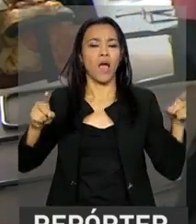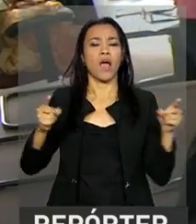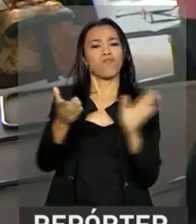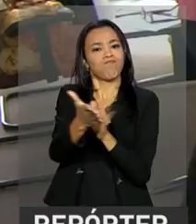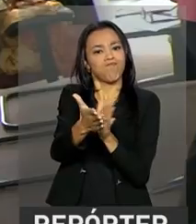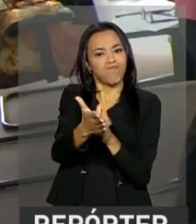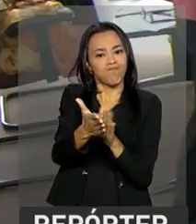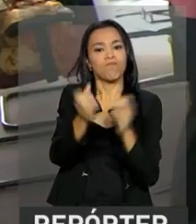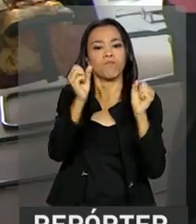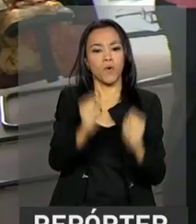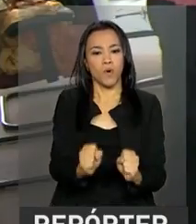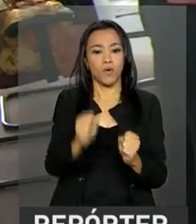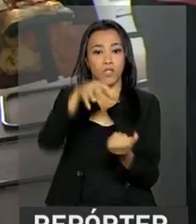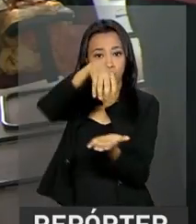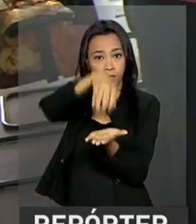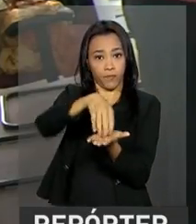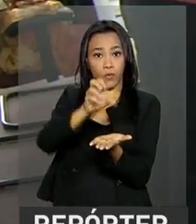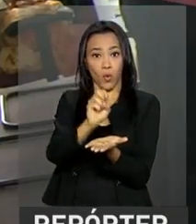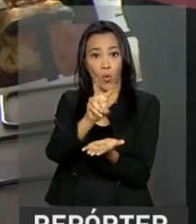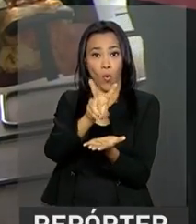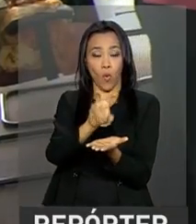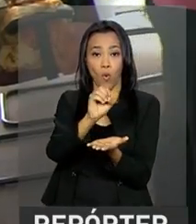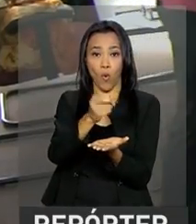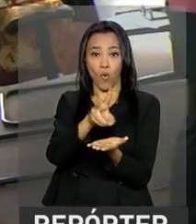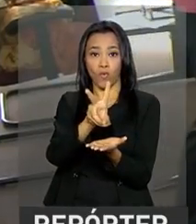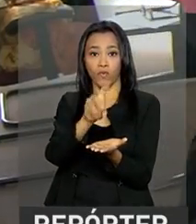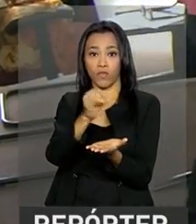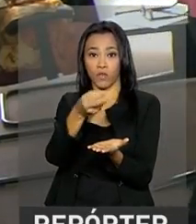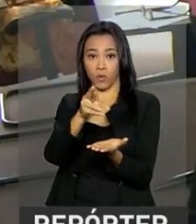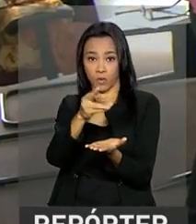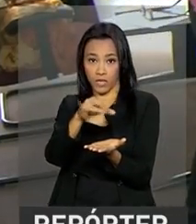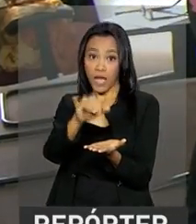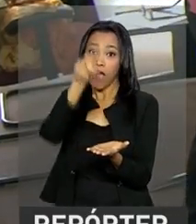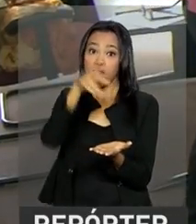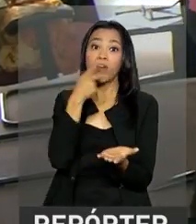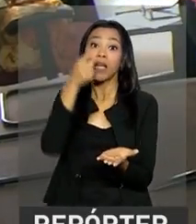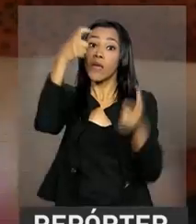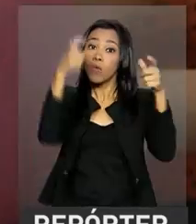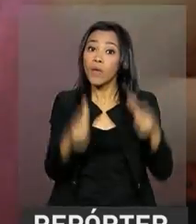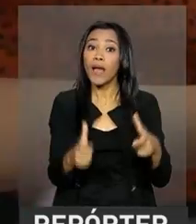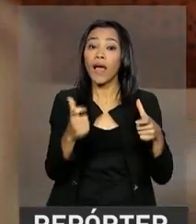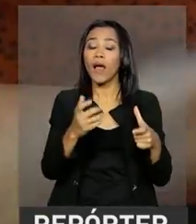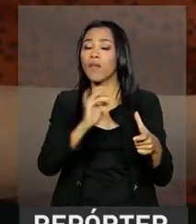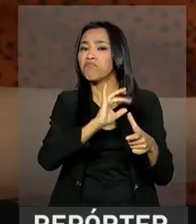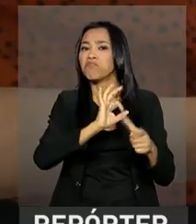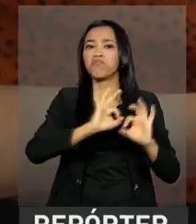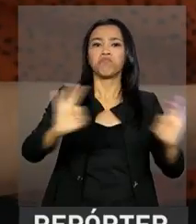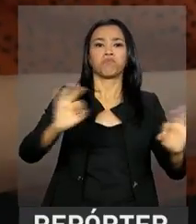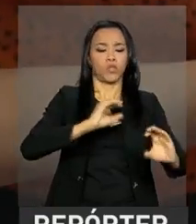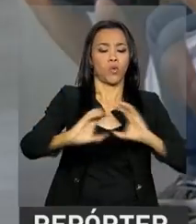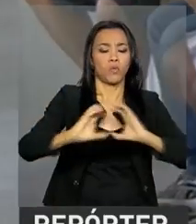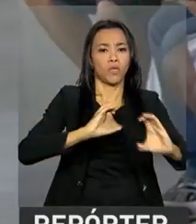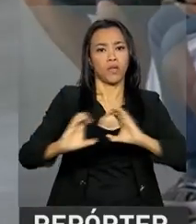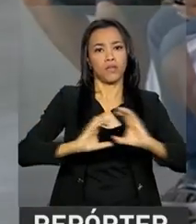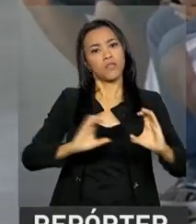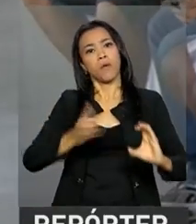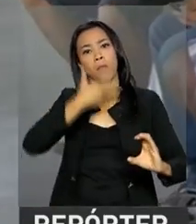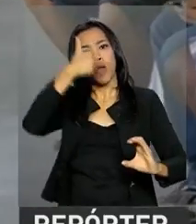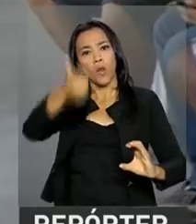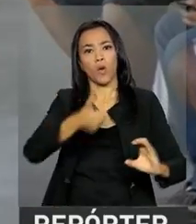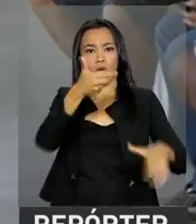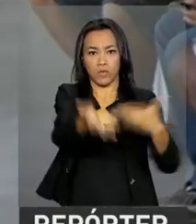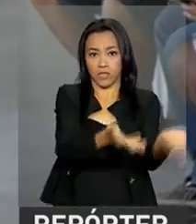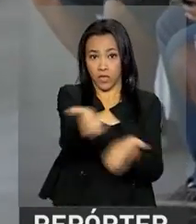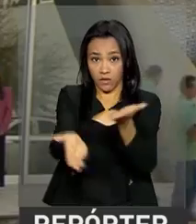ouvidora geral das unidades federais cariocas é um espaço importante de comunicação que além de buscar soluções melhora o